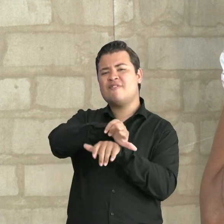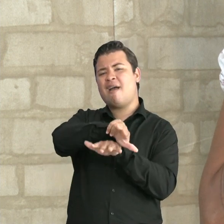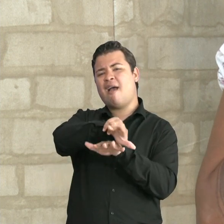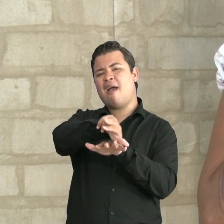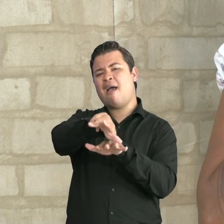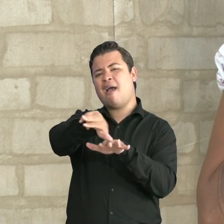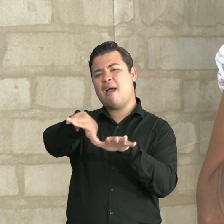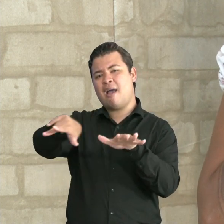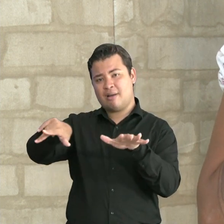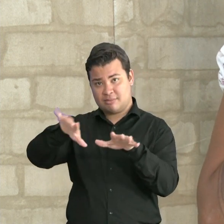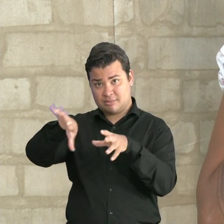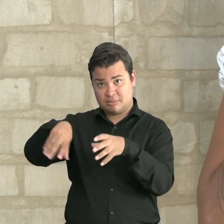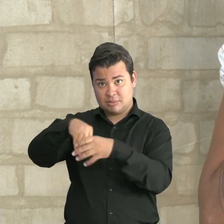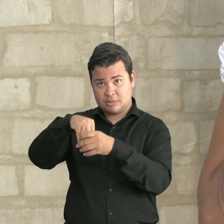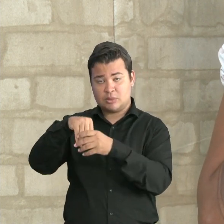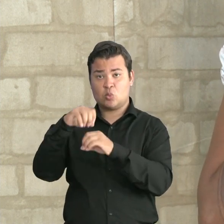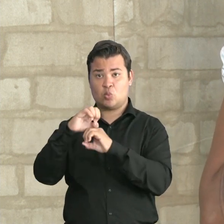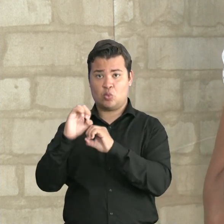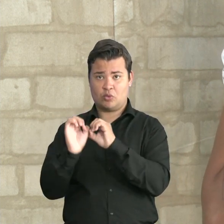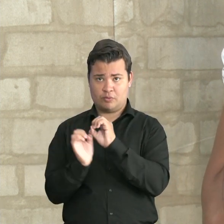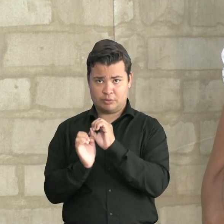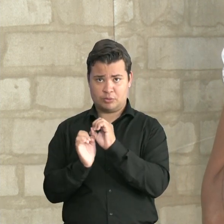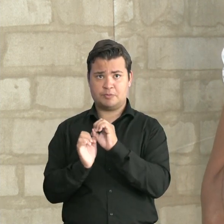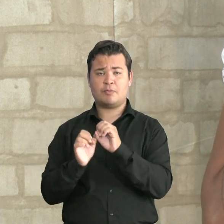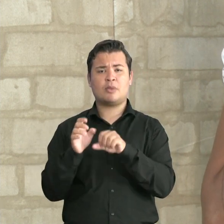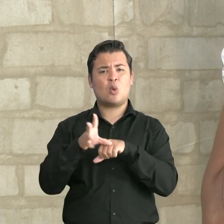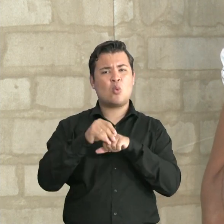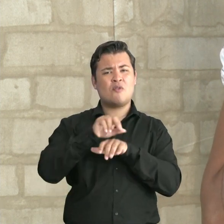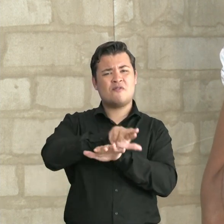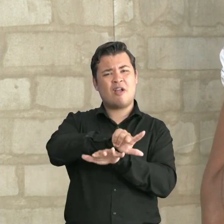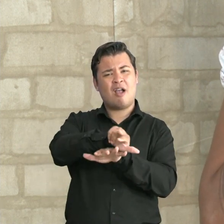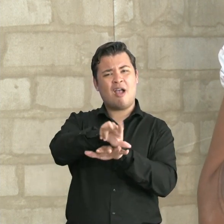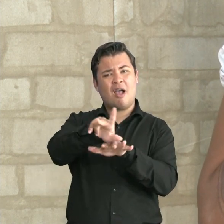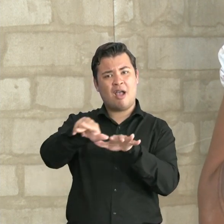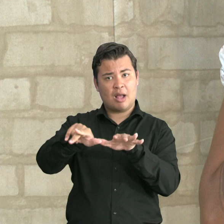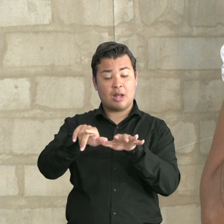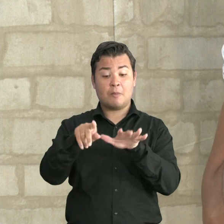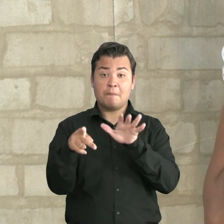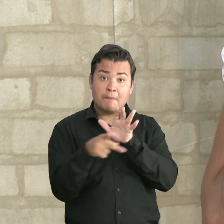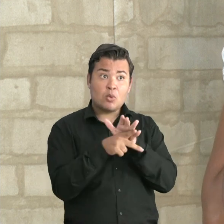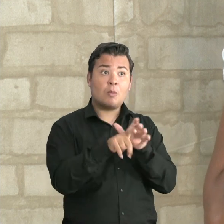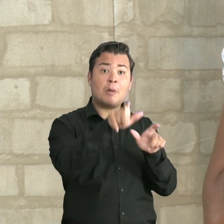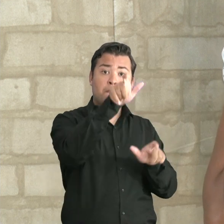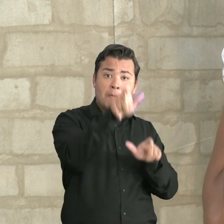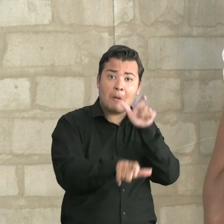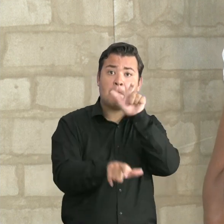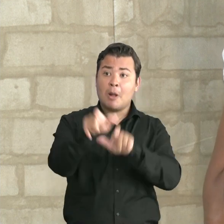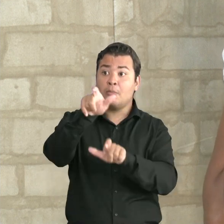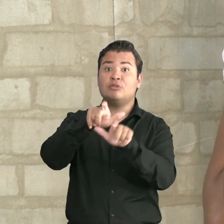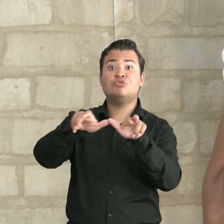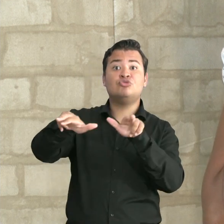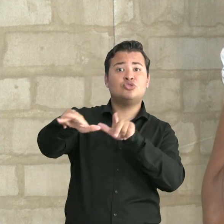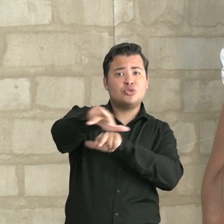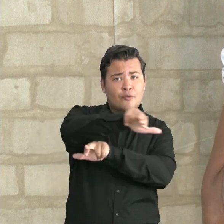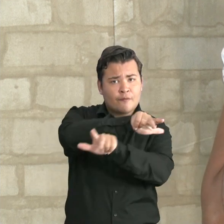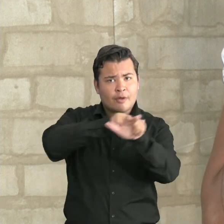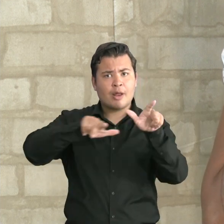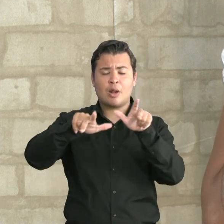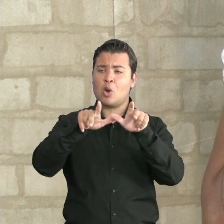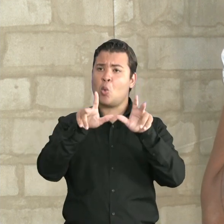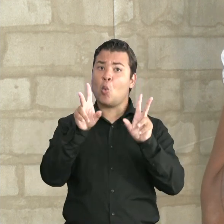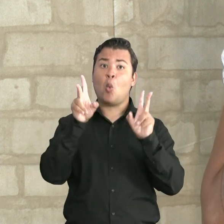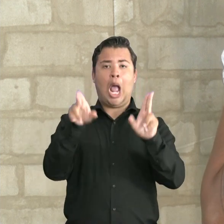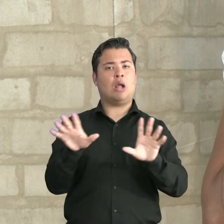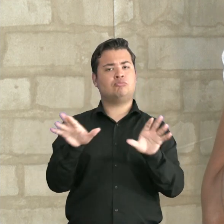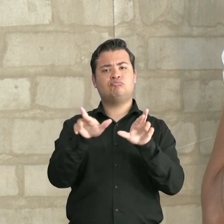universidade. E esses plurissaberes que vêm desses indivíduos diferenciados, tornados desiguais, desafiam